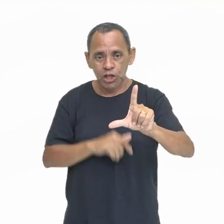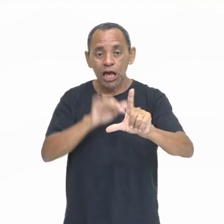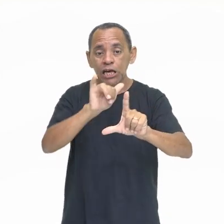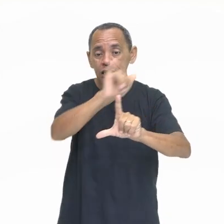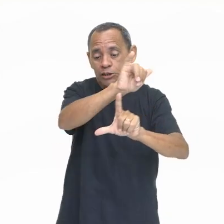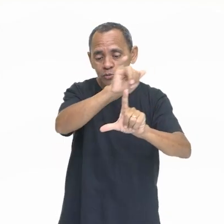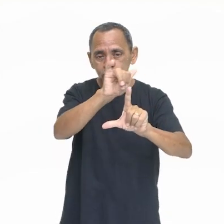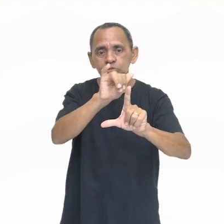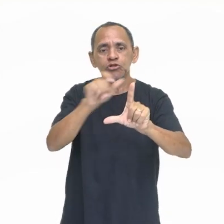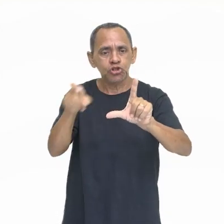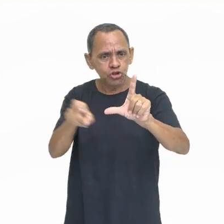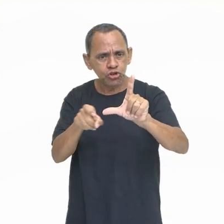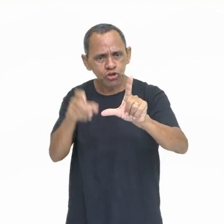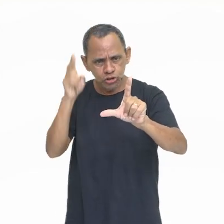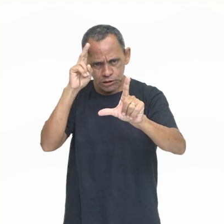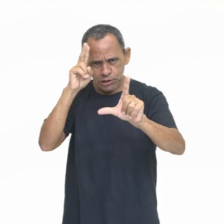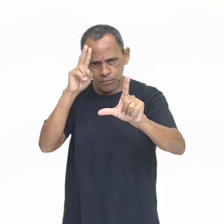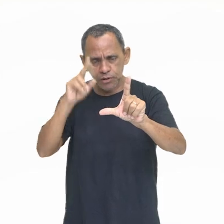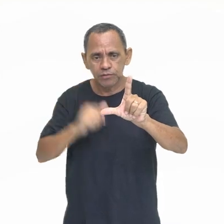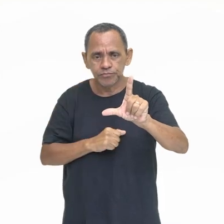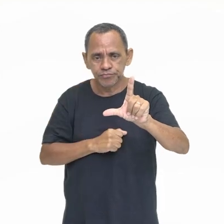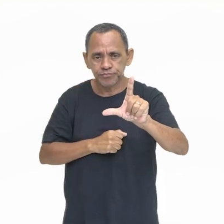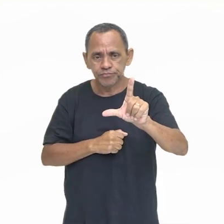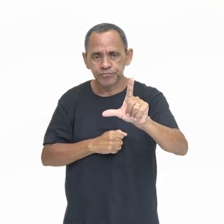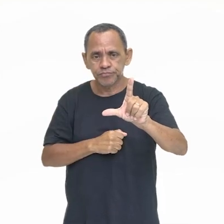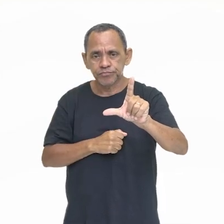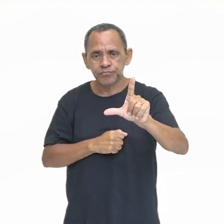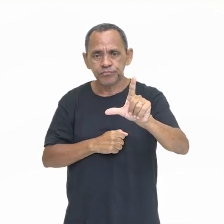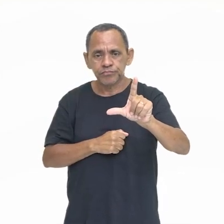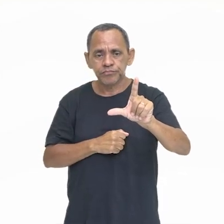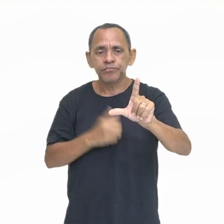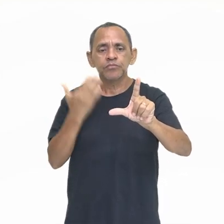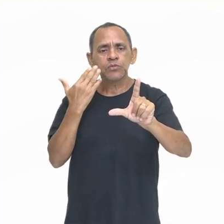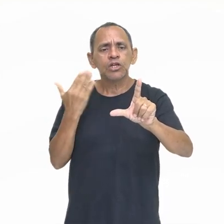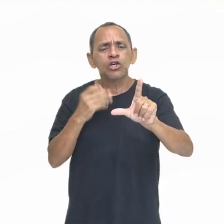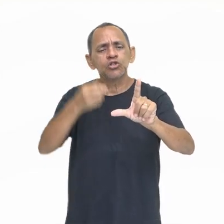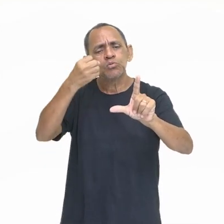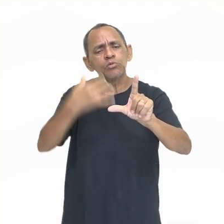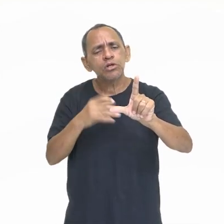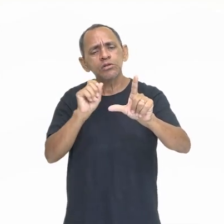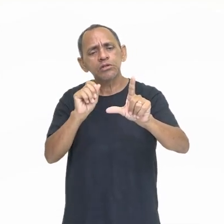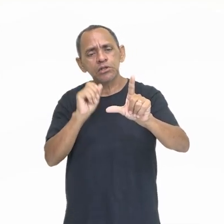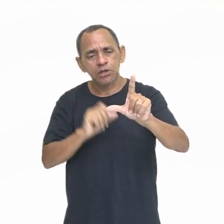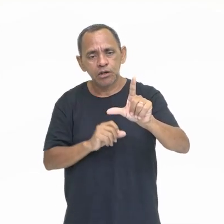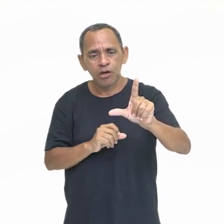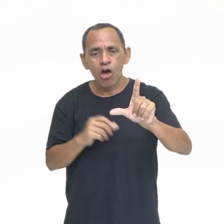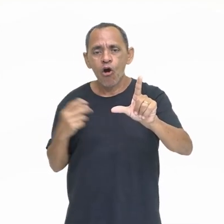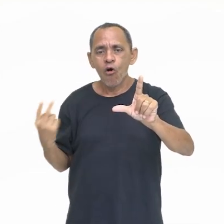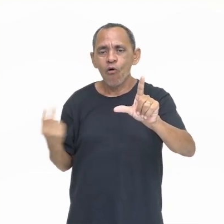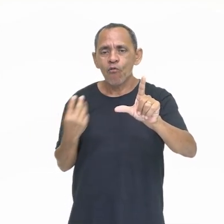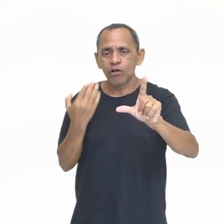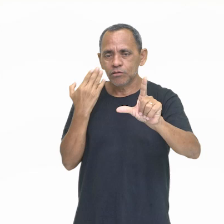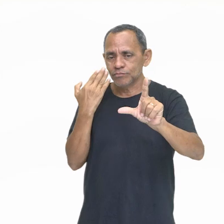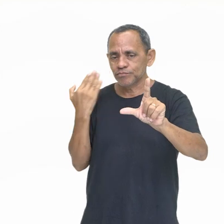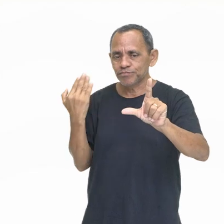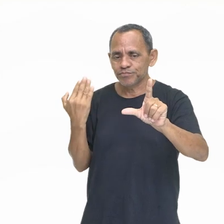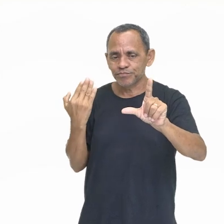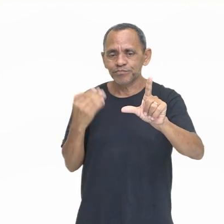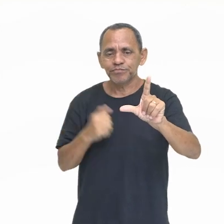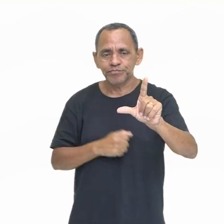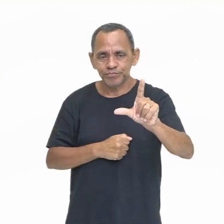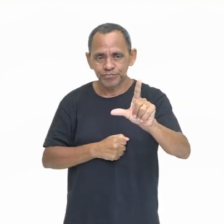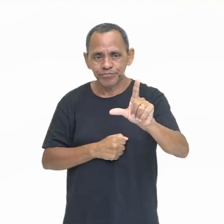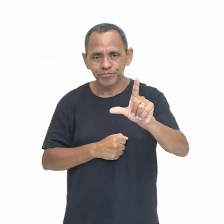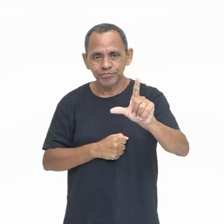no nosso primeiro caso, nós temos que essa função terá valor mínimo. Por quê? Porque, olha só, nós estamos falando, pessoal, desse valor aqui, ó. O pessoal vai sinalizar